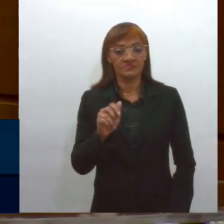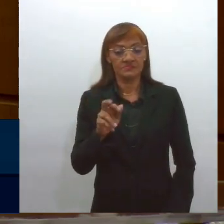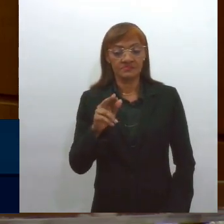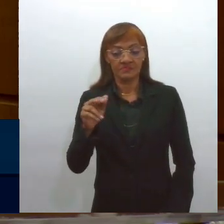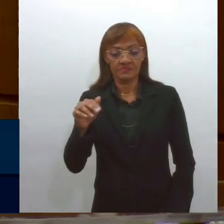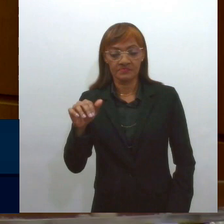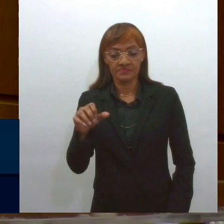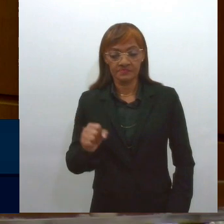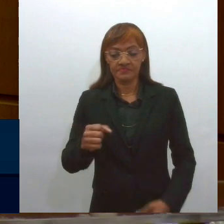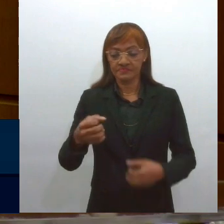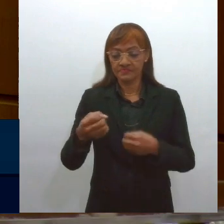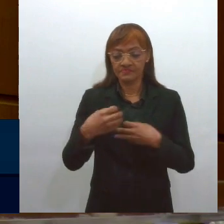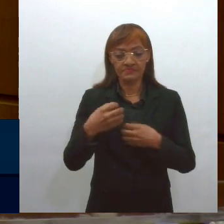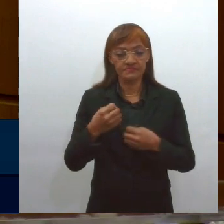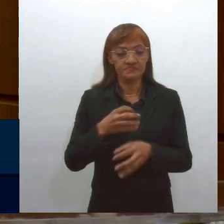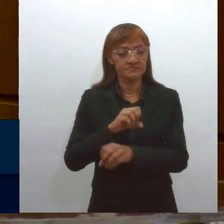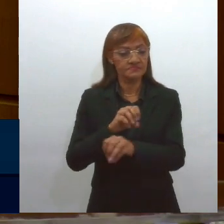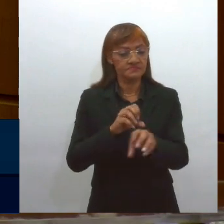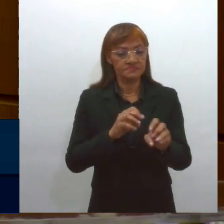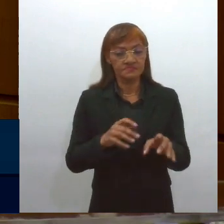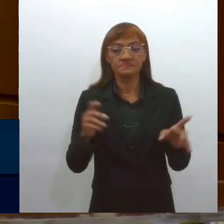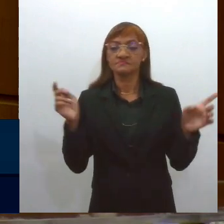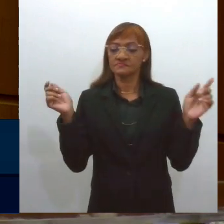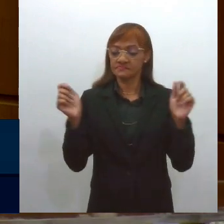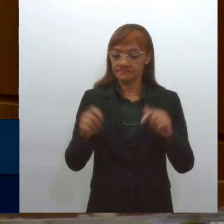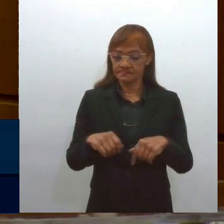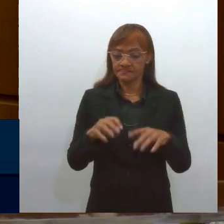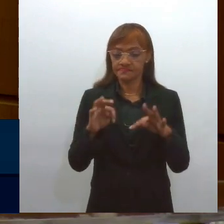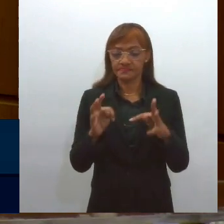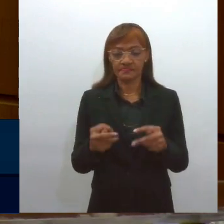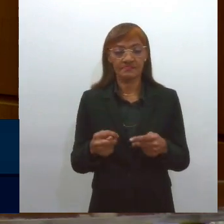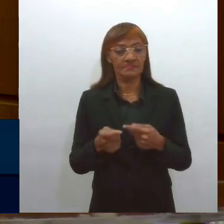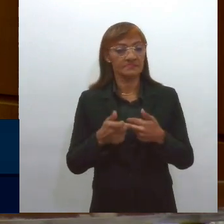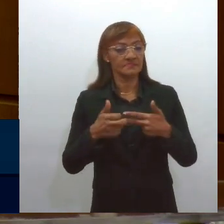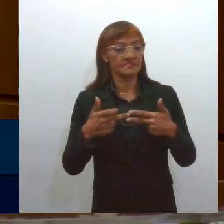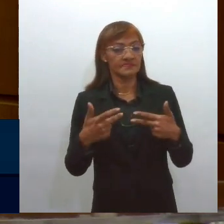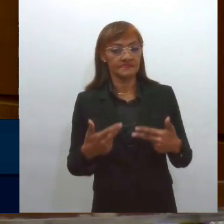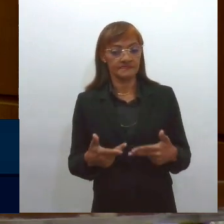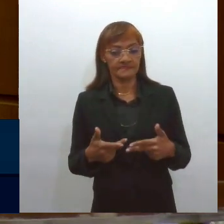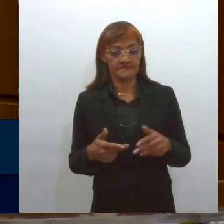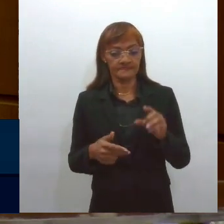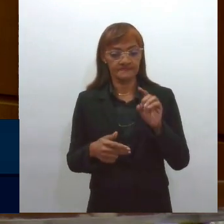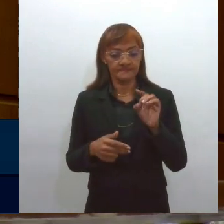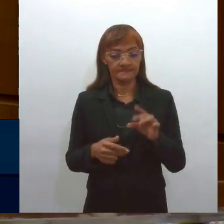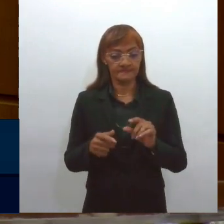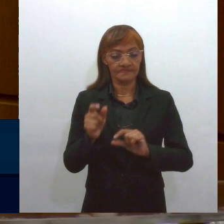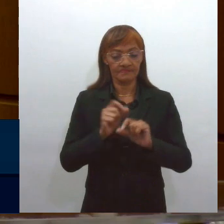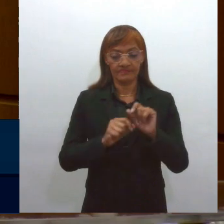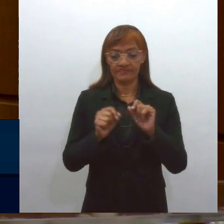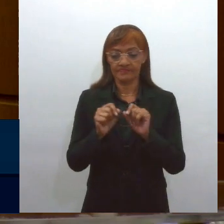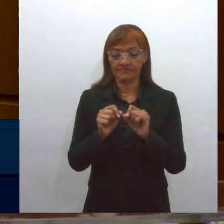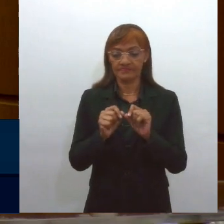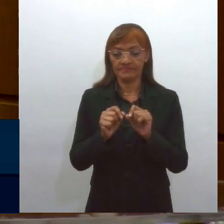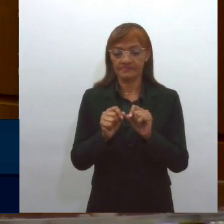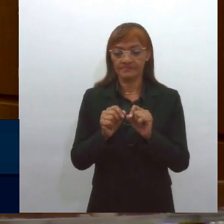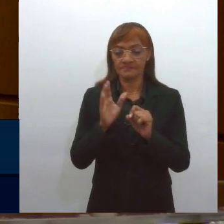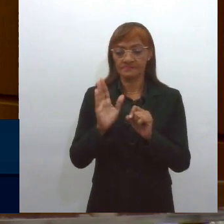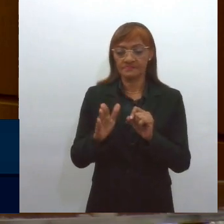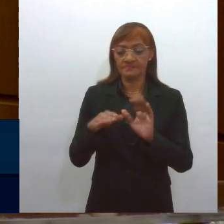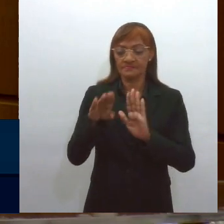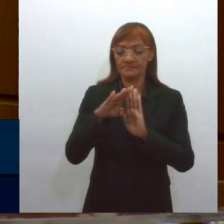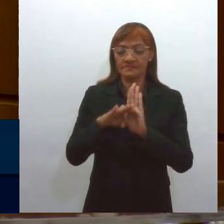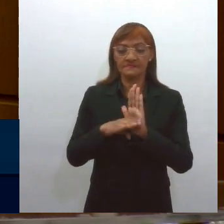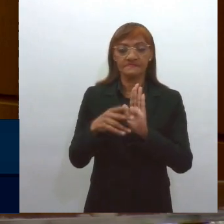ele nunca se ateve apenas ao entretenimento e seus programas da TV Atalaia eram